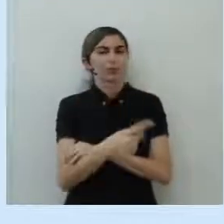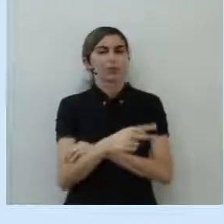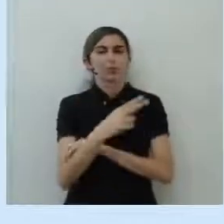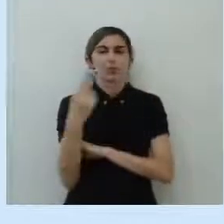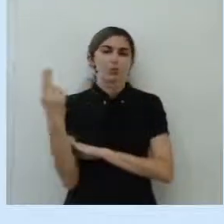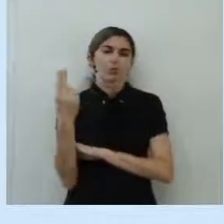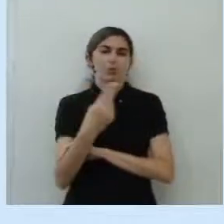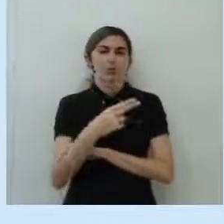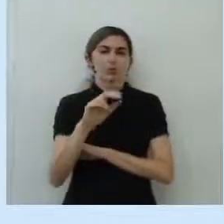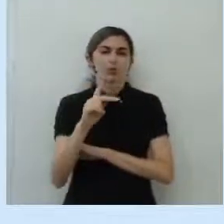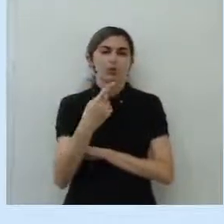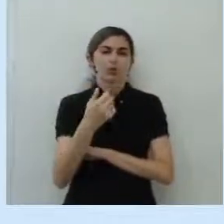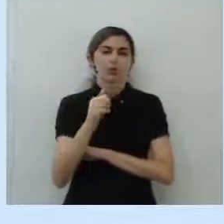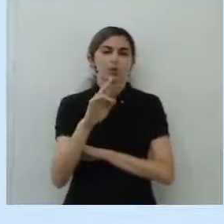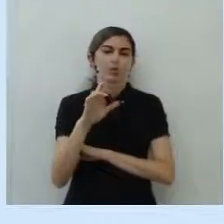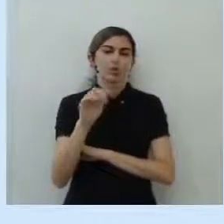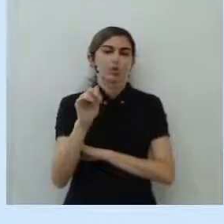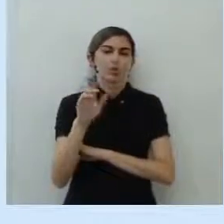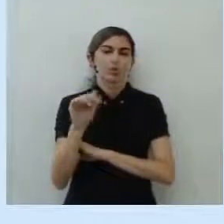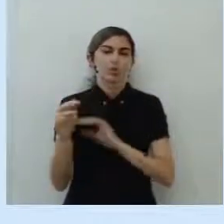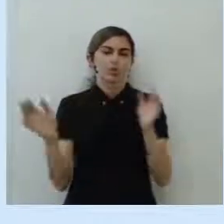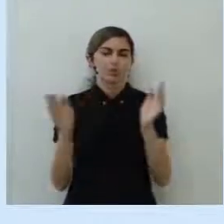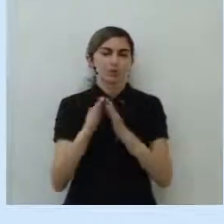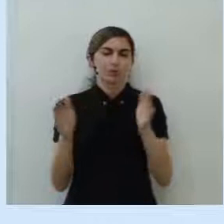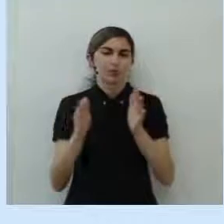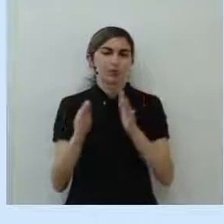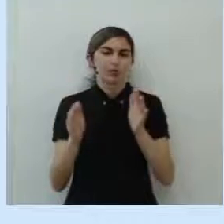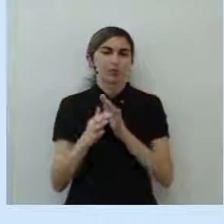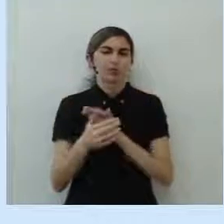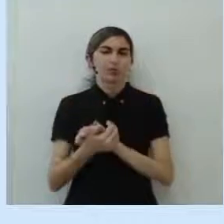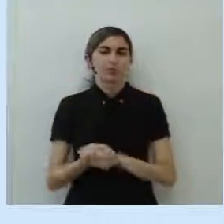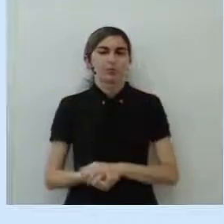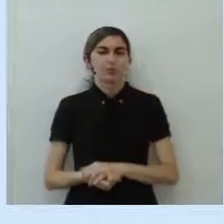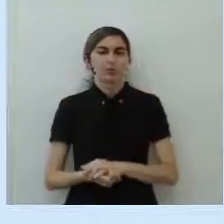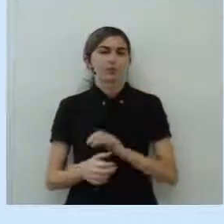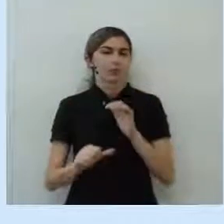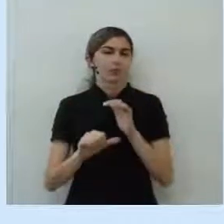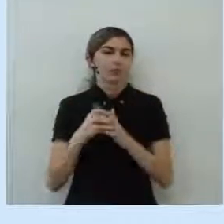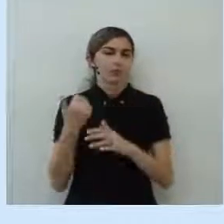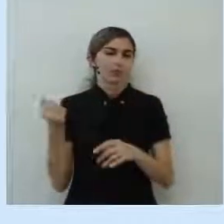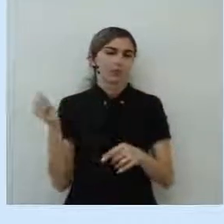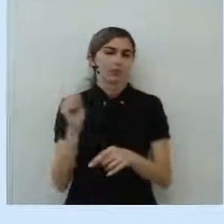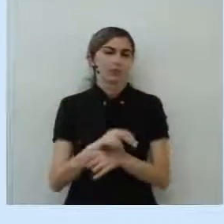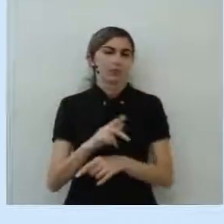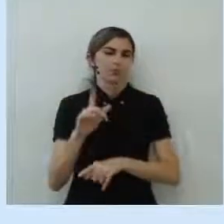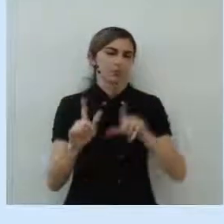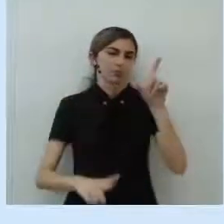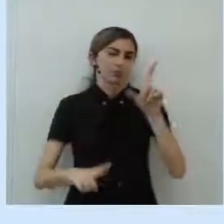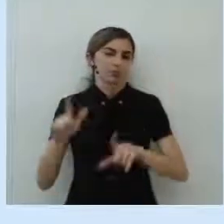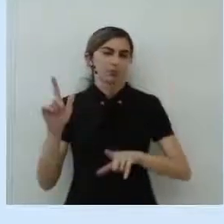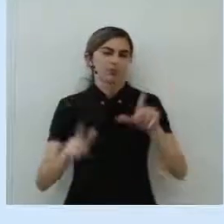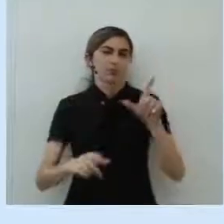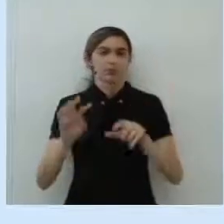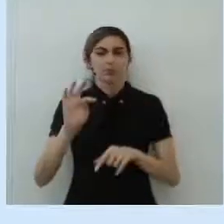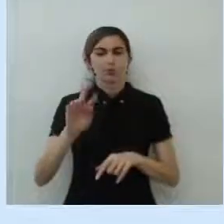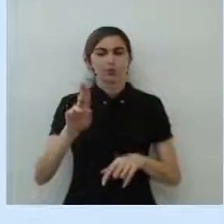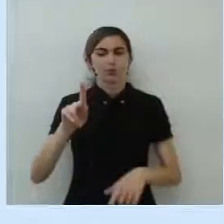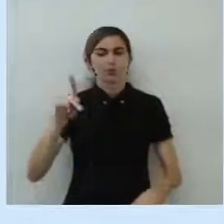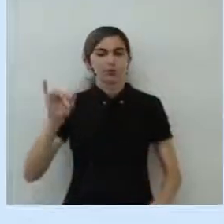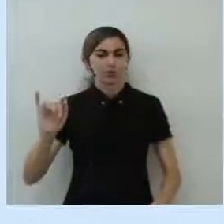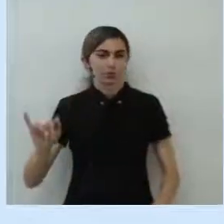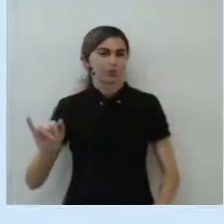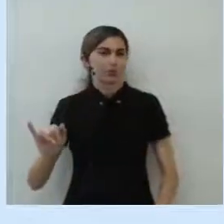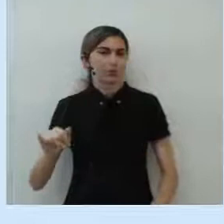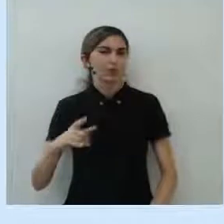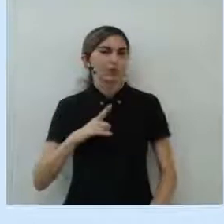chamava a chácara pequenininha de Chacrinha. O primeiro emprego em televisão foi na TV Tupi. Esse é